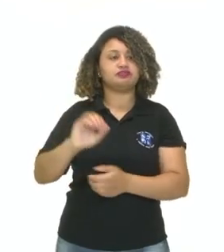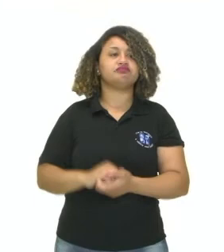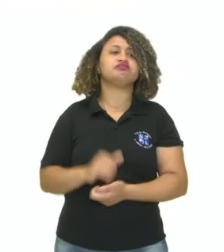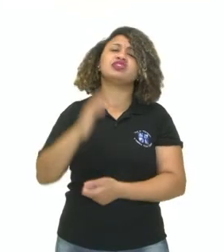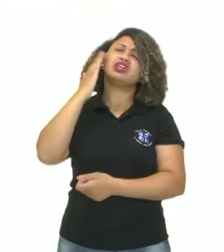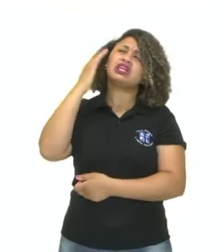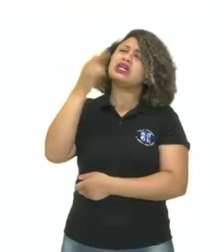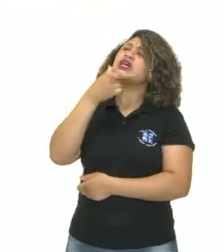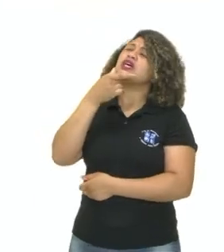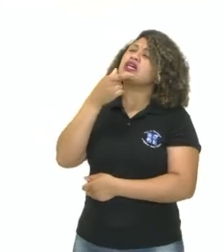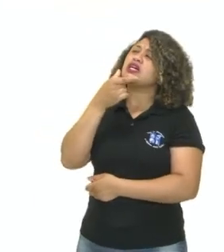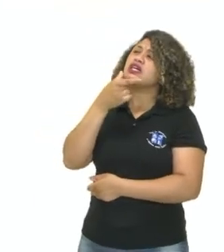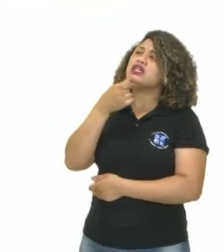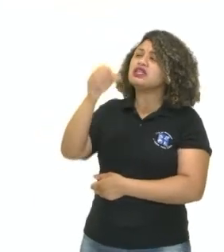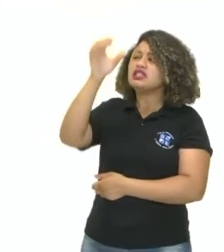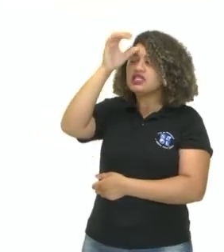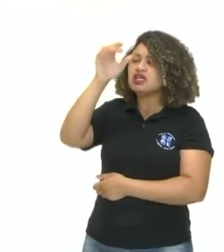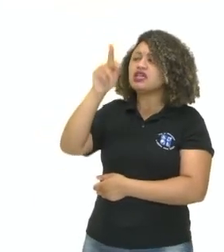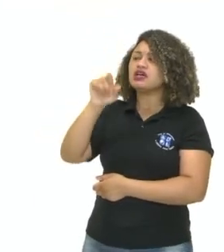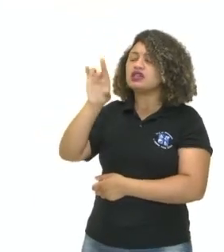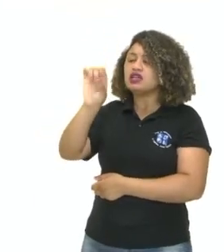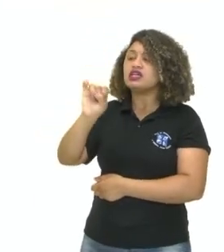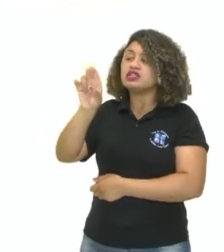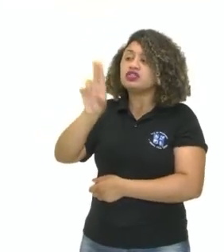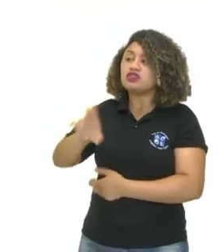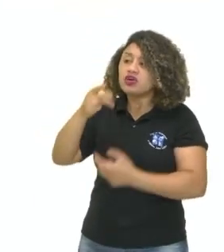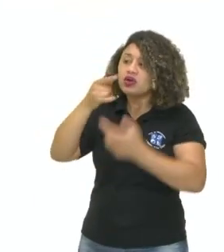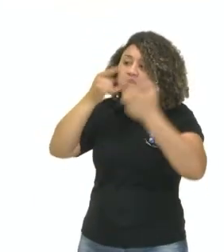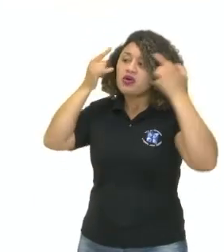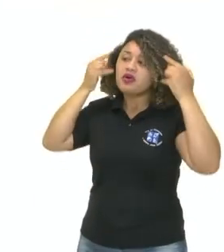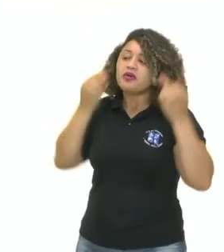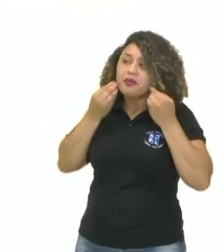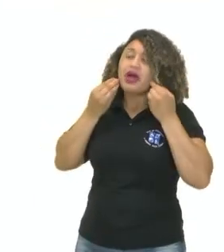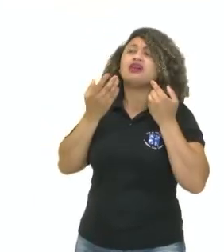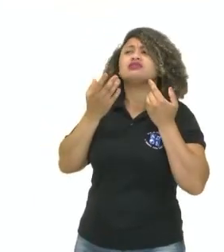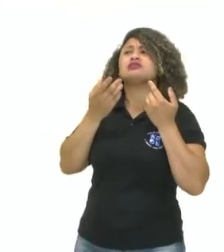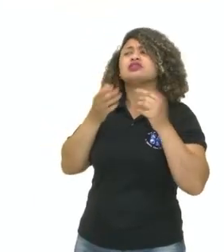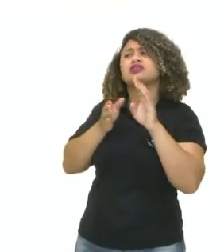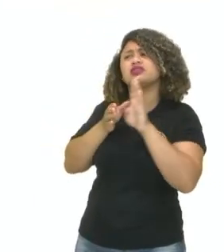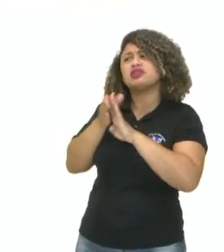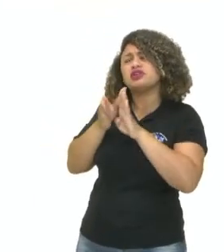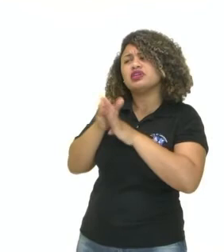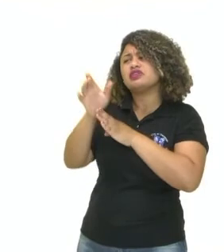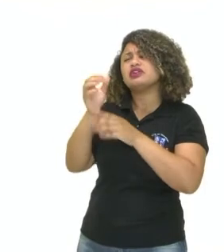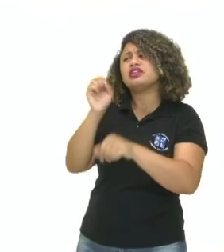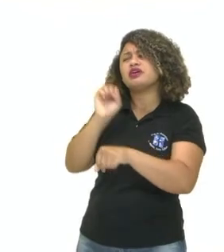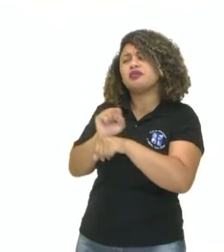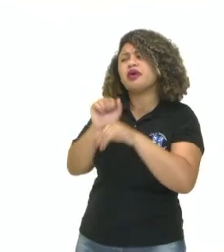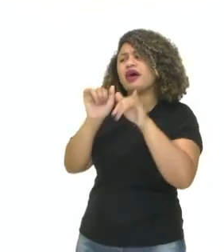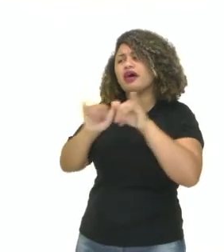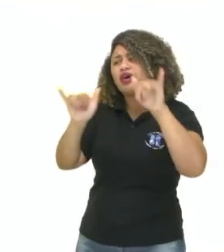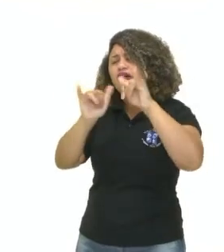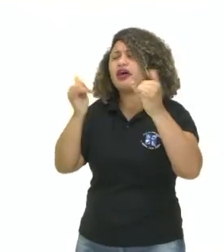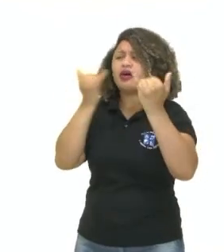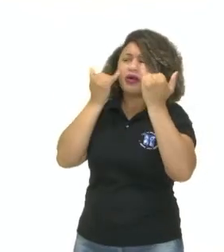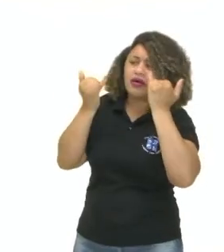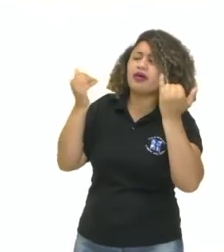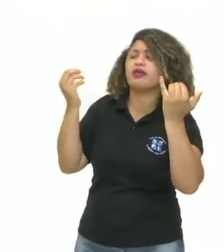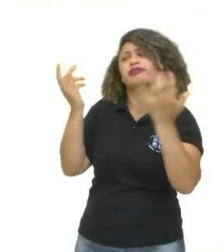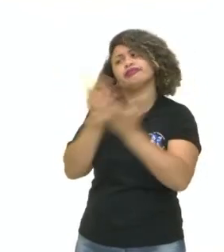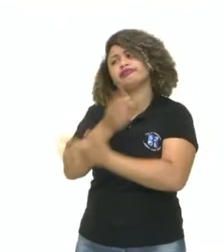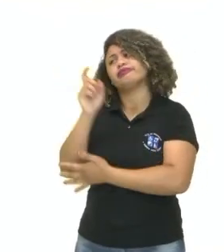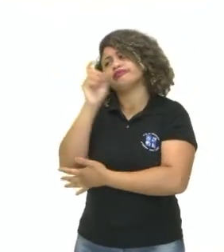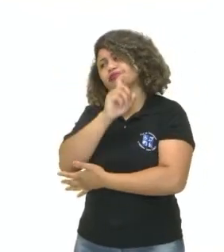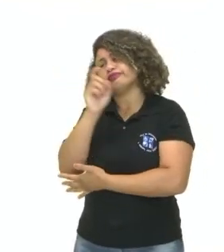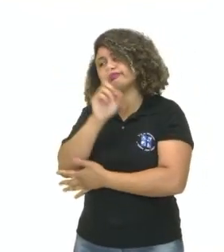Pedro, se for aderir ao uso de máscaras, sugiro que pare de compartilhar fake news. Vimos a